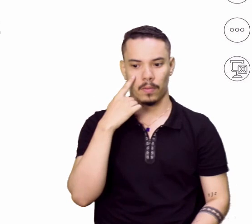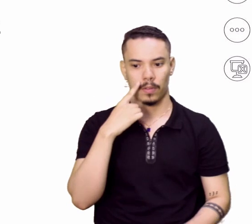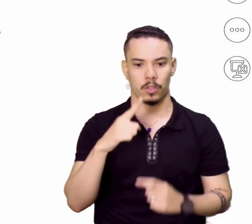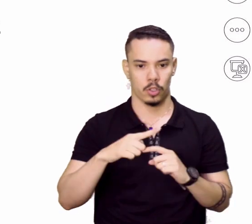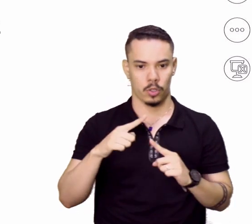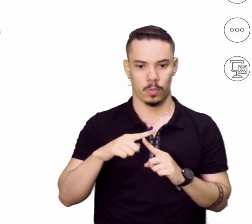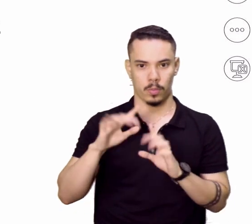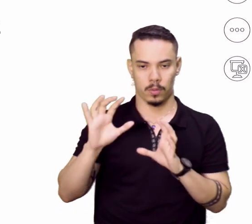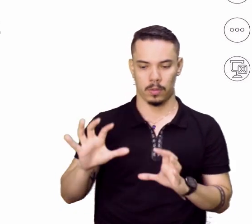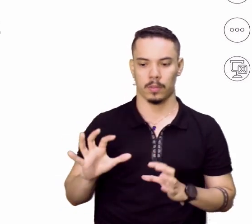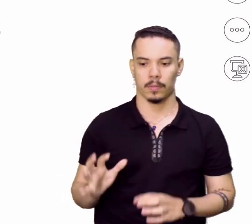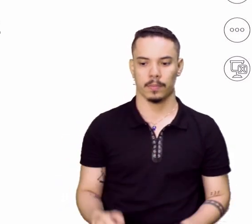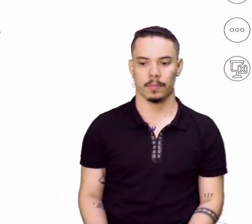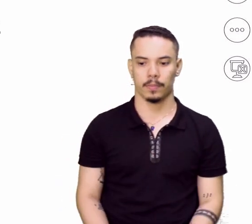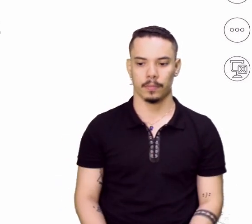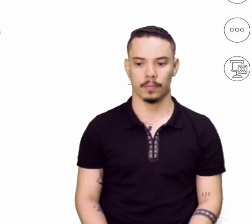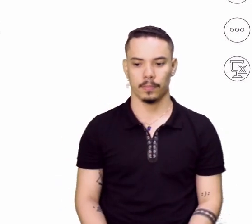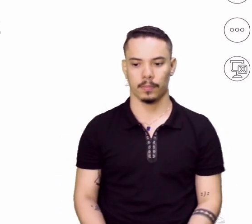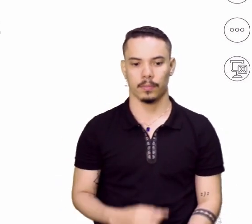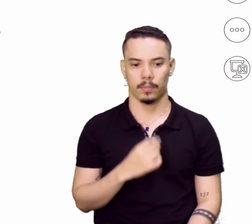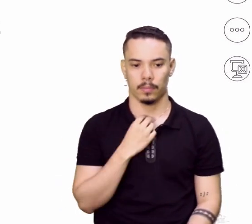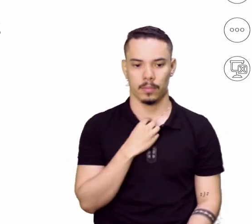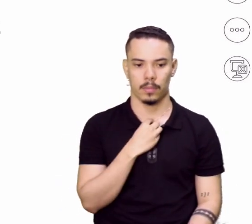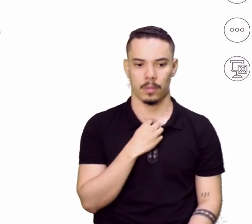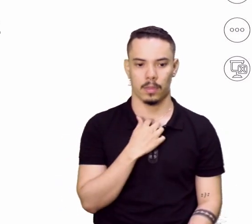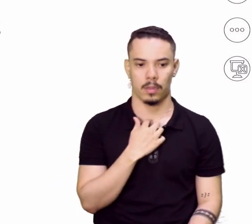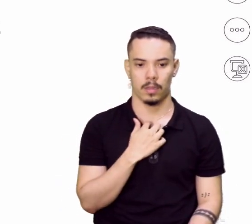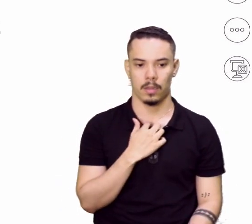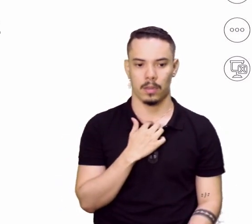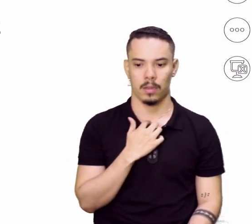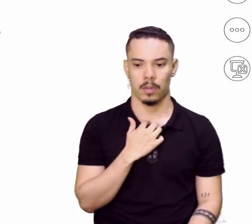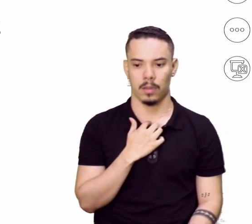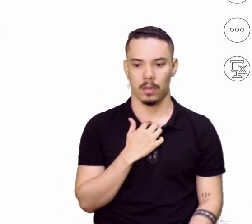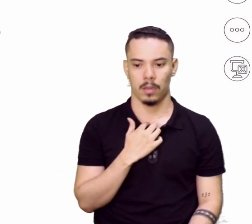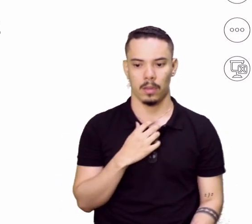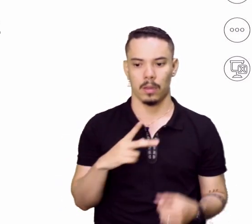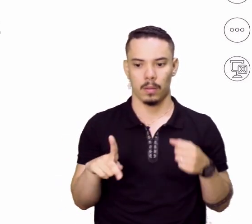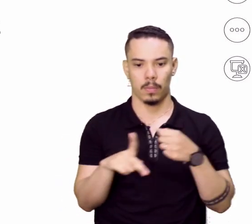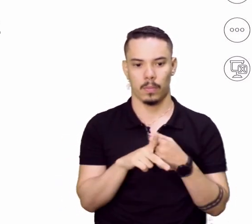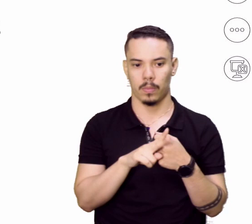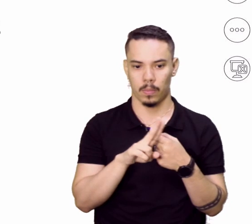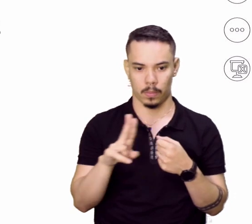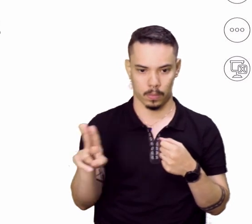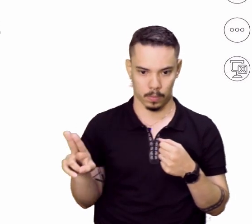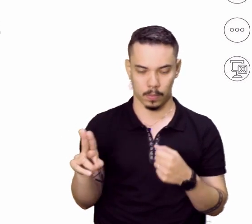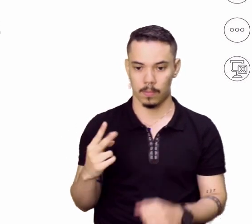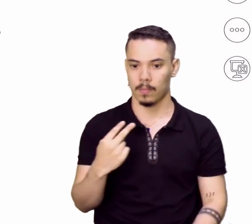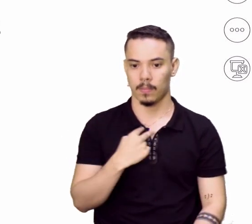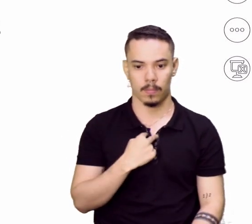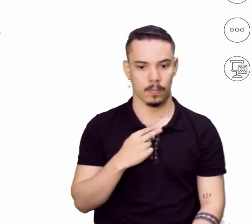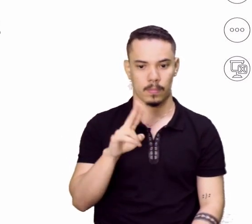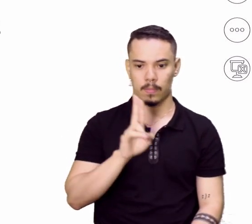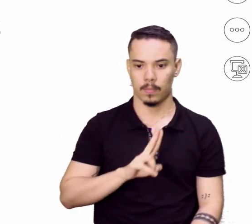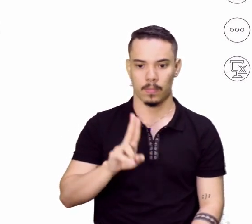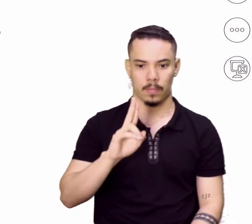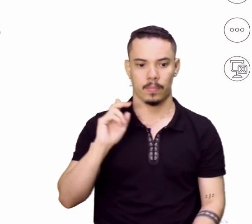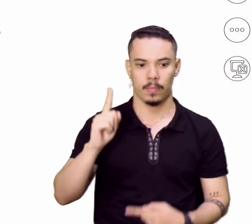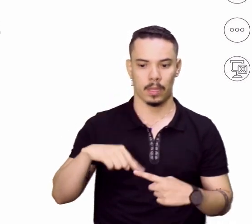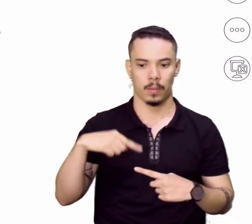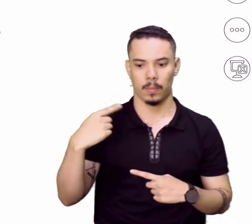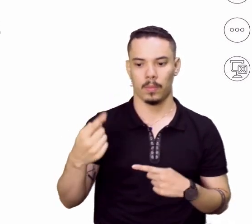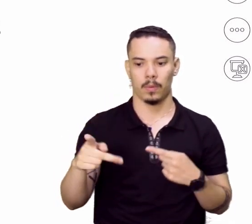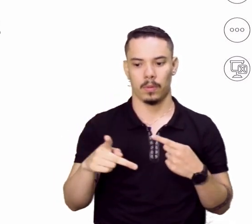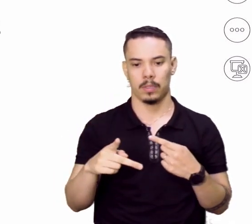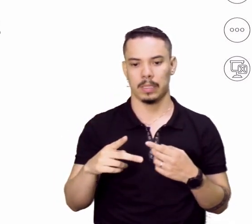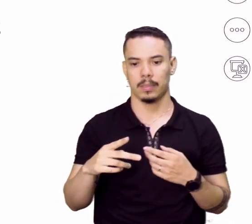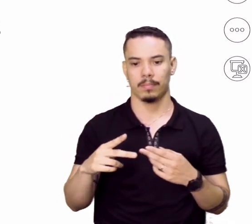oração. O that, que é esse meu pronome relativo, coringa, não pode ser usado depois de uma